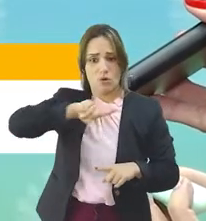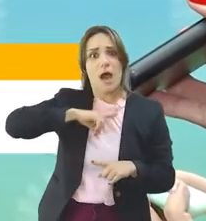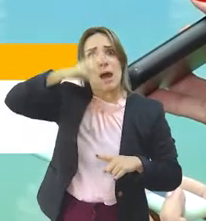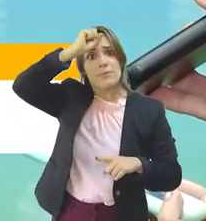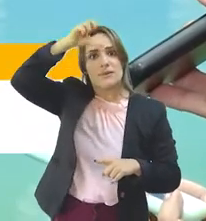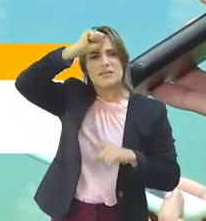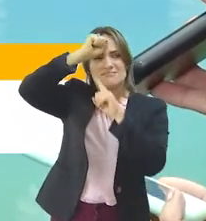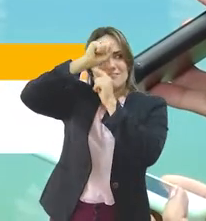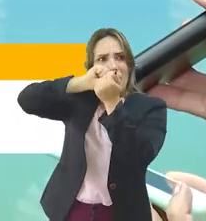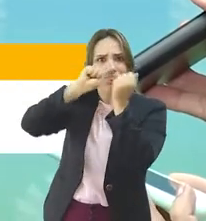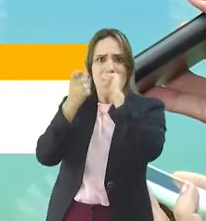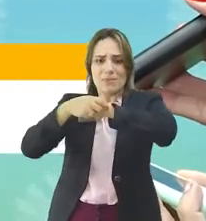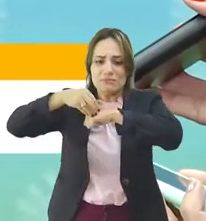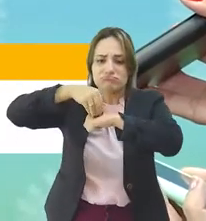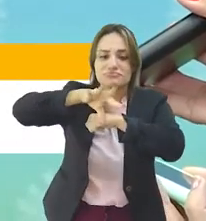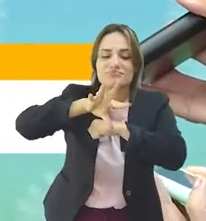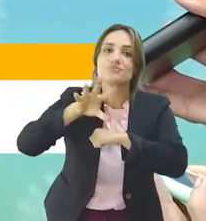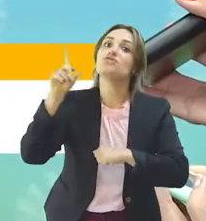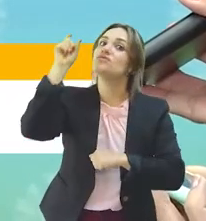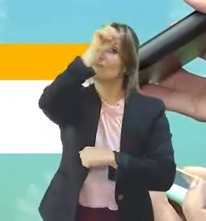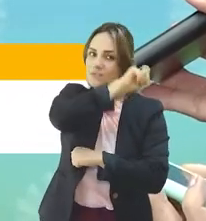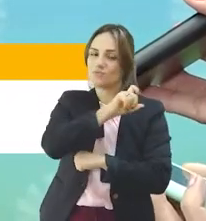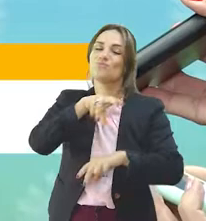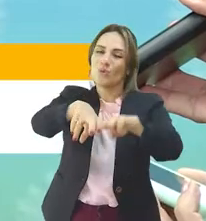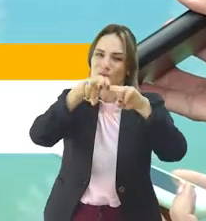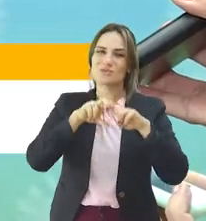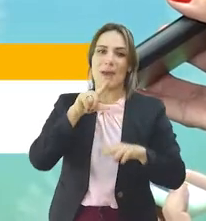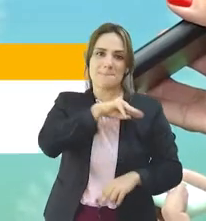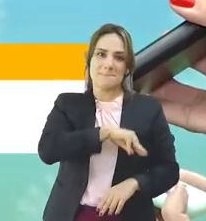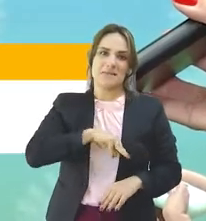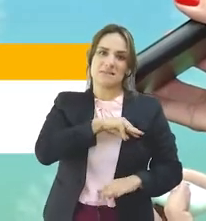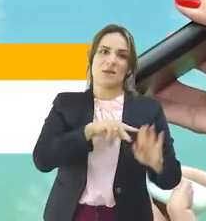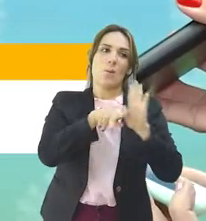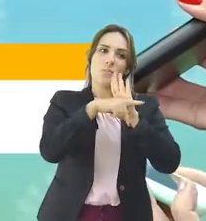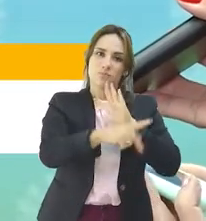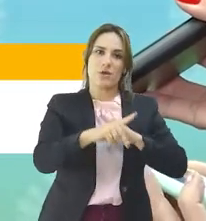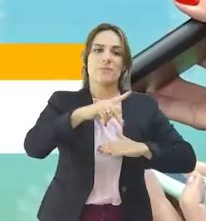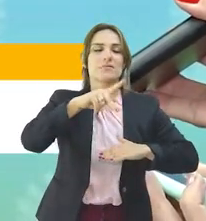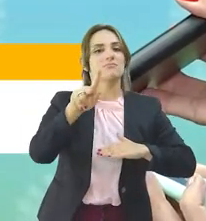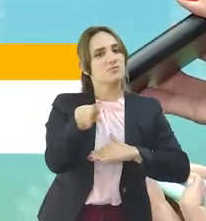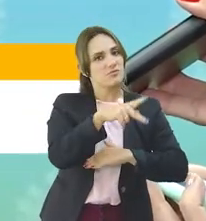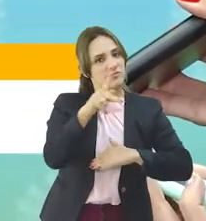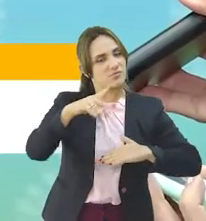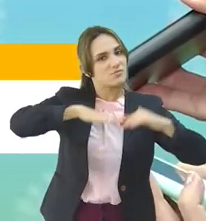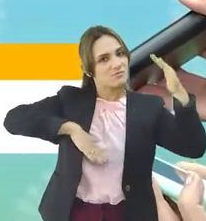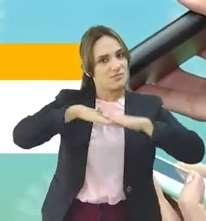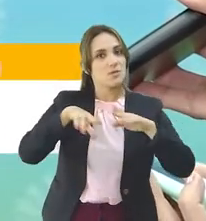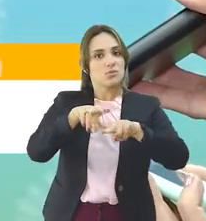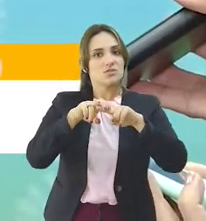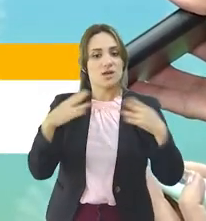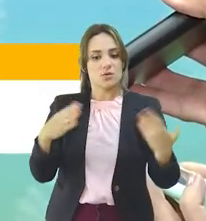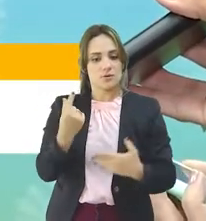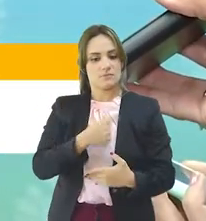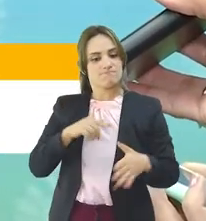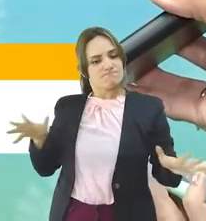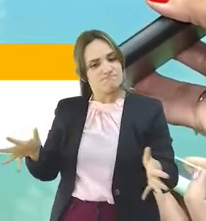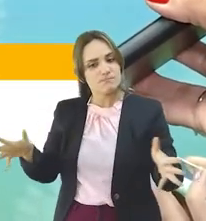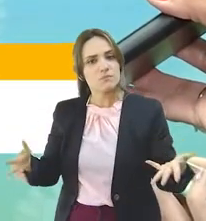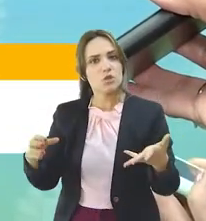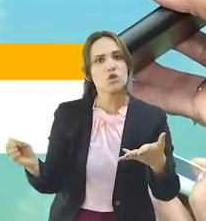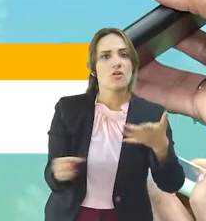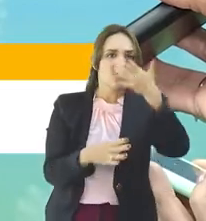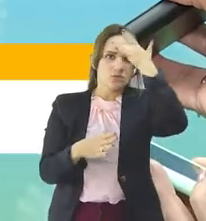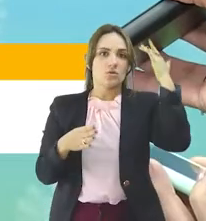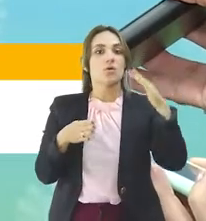conhecimento para si, mas não consegue passar para os outros. Essa é uma missão do educador. E essa comenda, sem dúvida, vai estimular a que